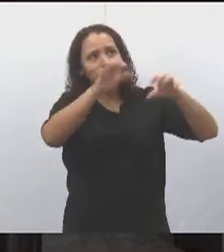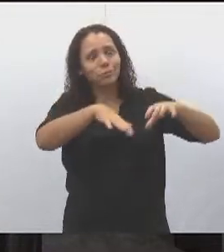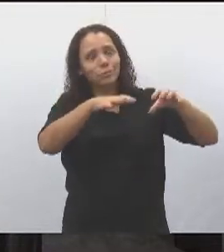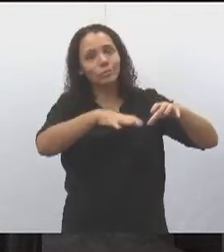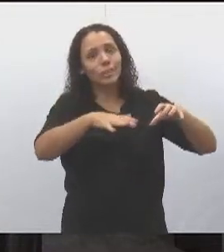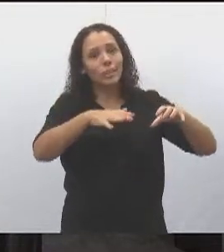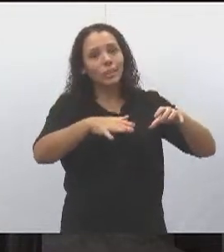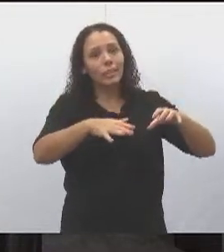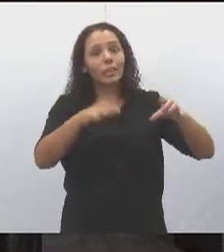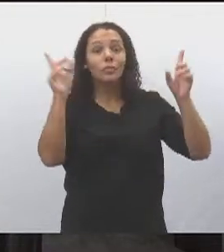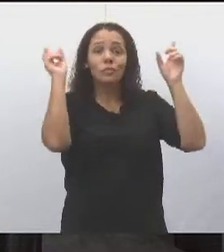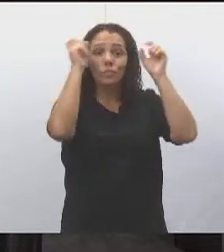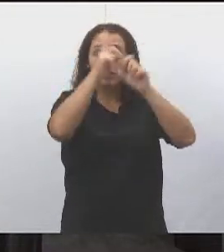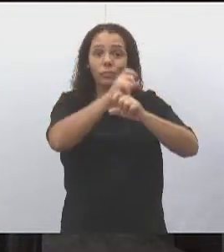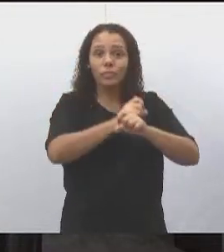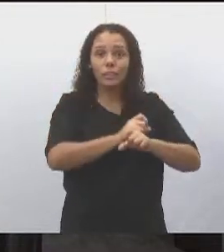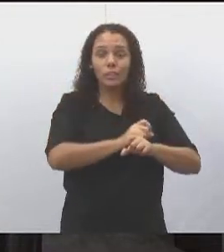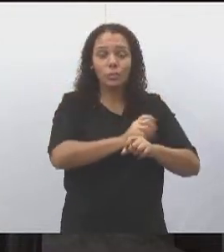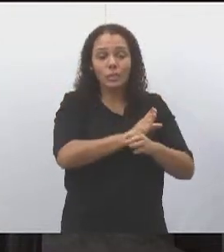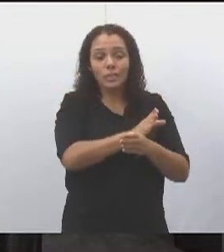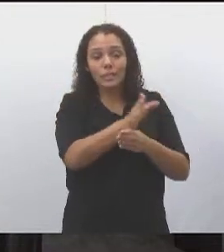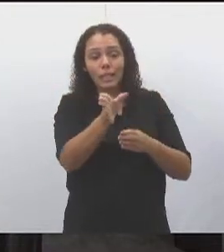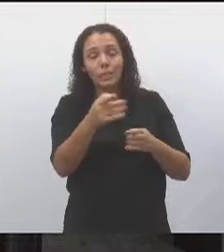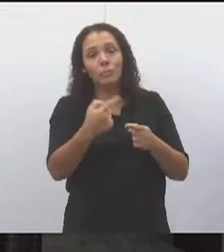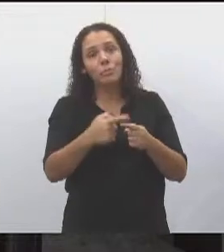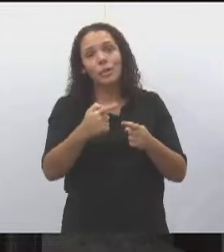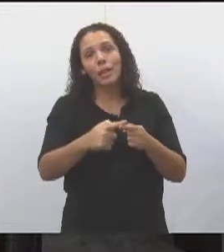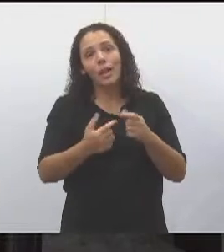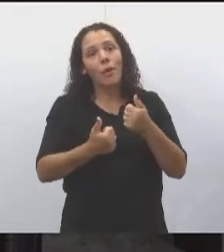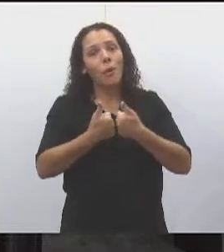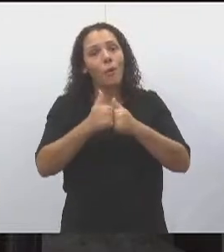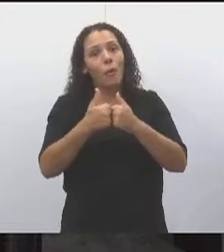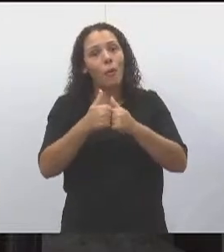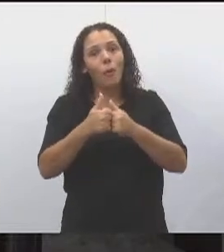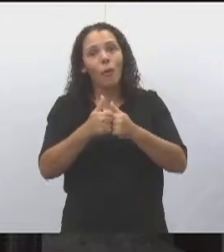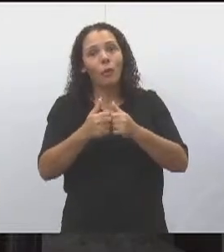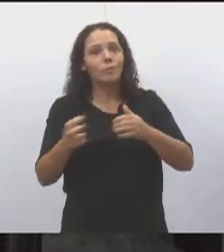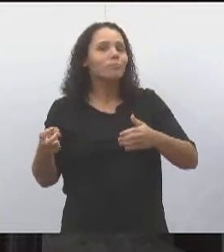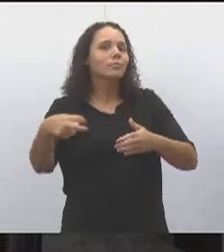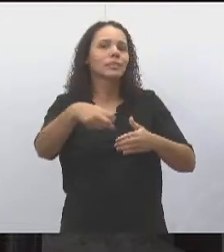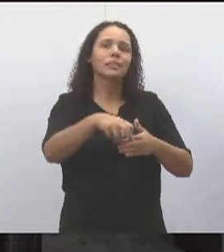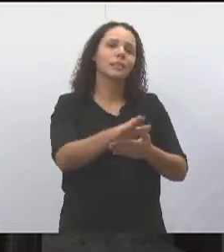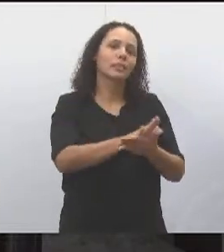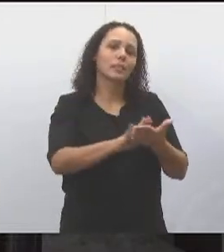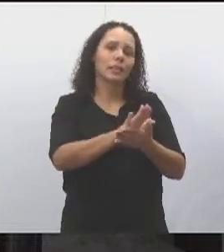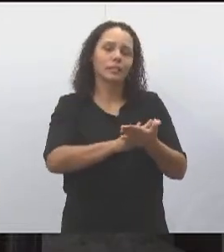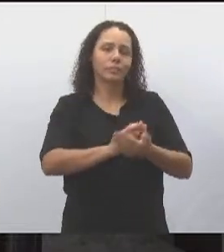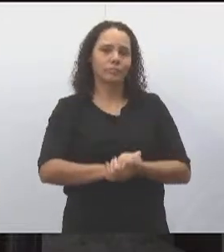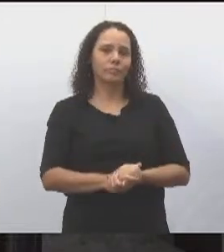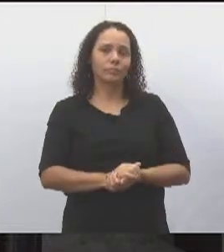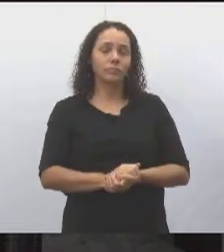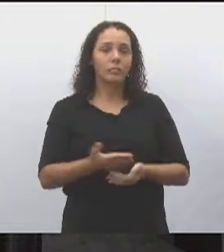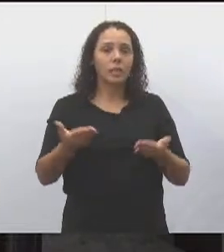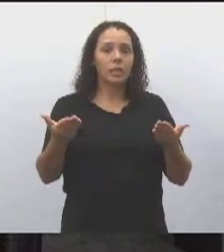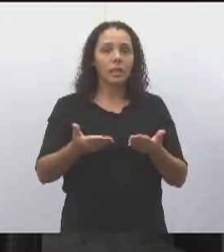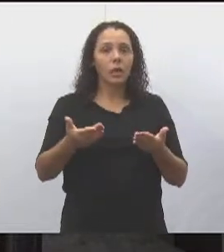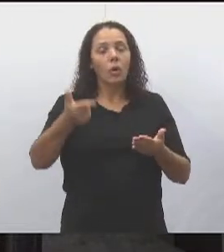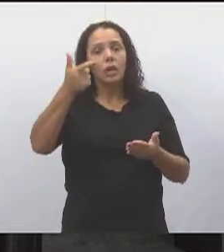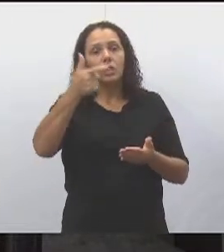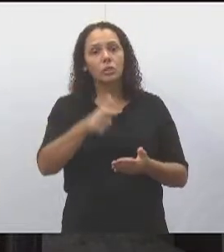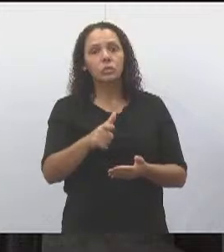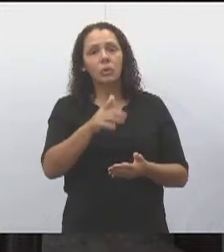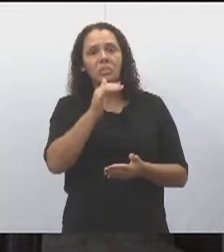fundamental, que é o direito da pessoa humana. E mais uma vez vem que esse bode maldito dizer que é o problema de